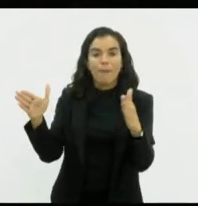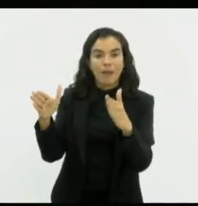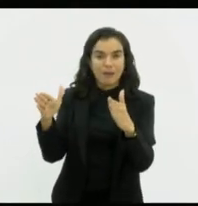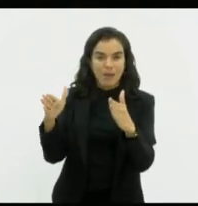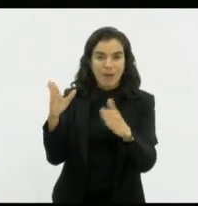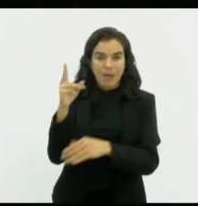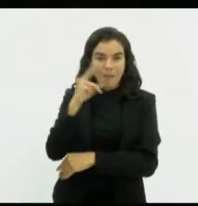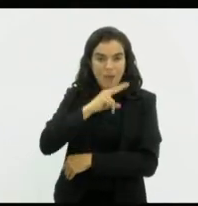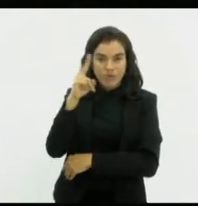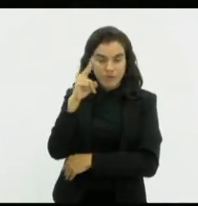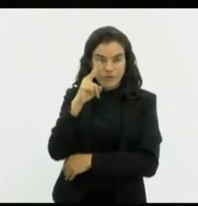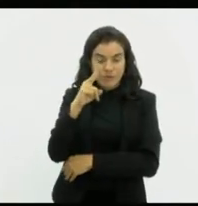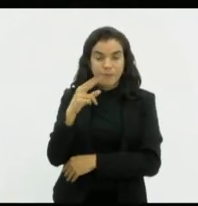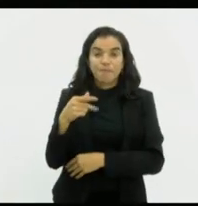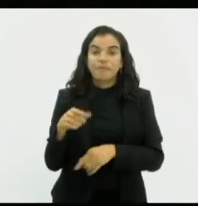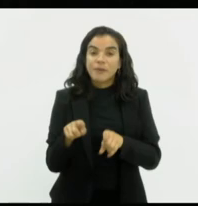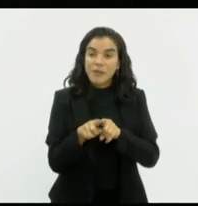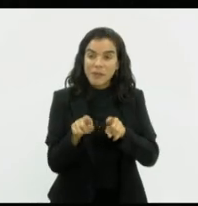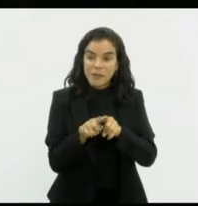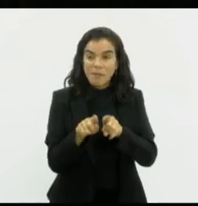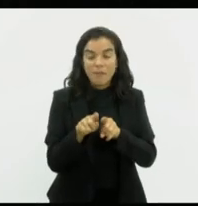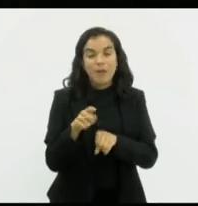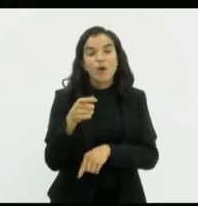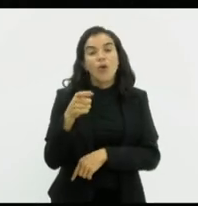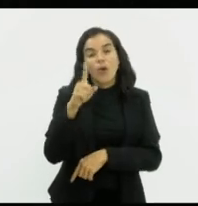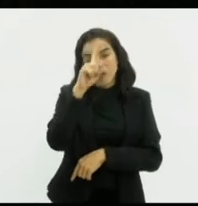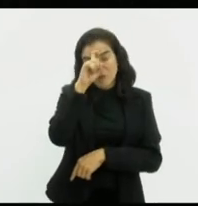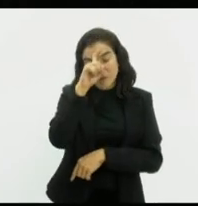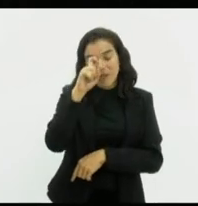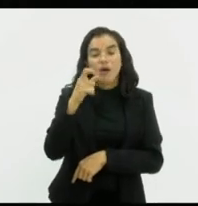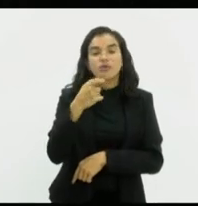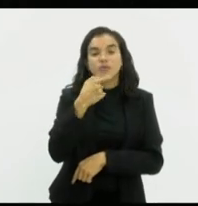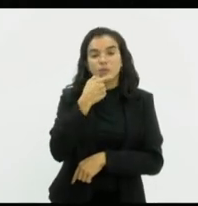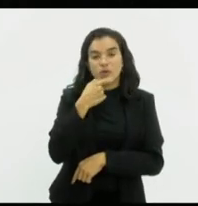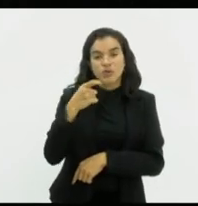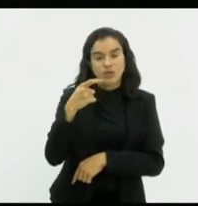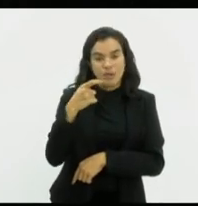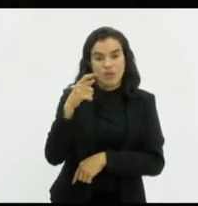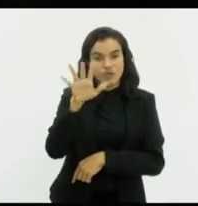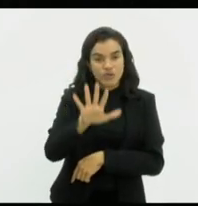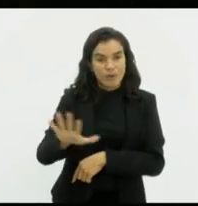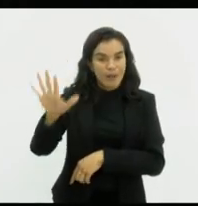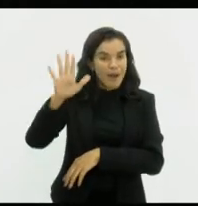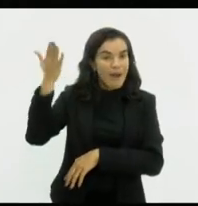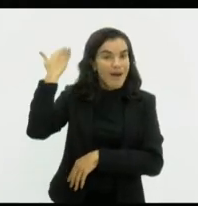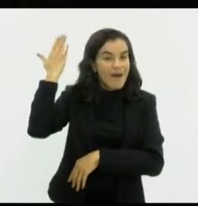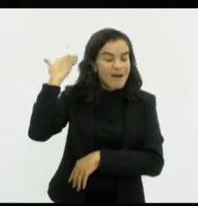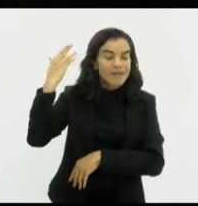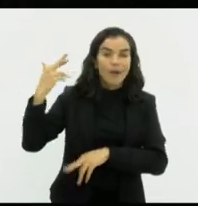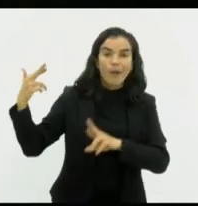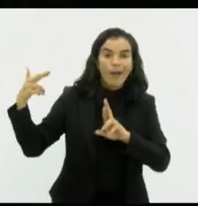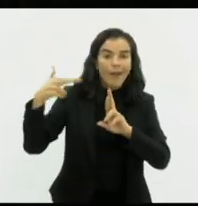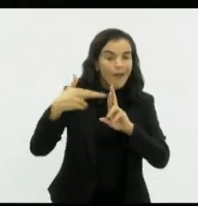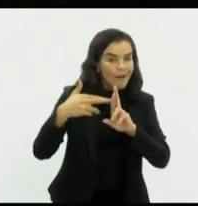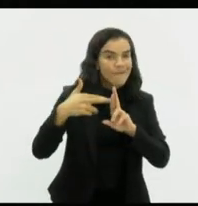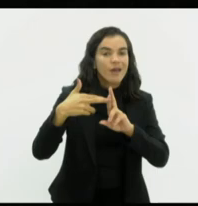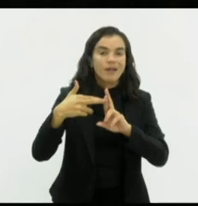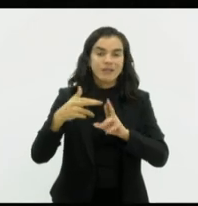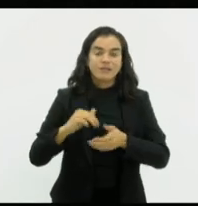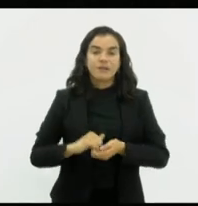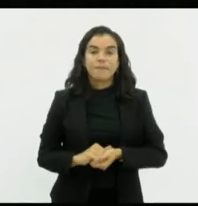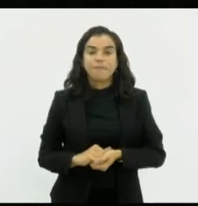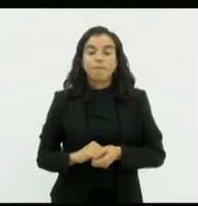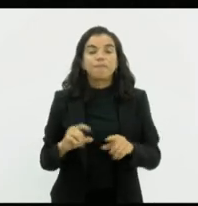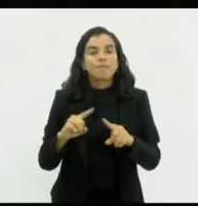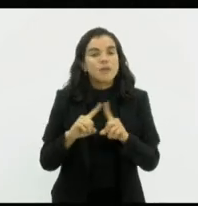mais emergência. E olha que o Hospital Geral de Bom Sucesso é um hospital referencial no passado, foi uma referência no passado, o Hospital Geral de Bom Sucesso. Mas